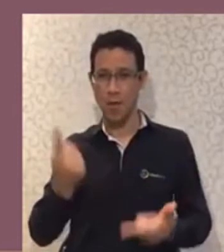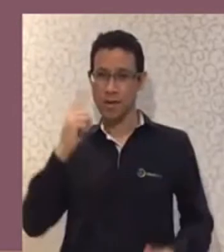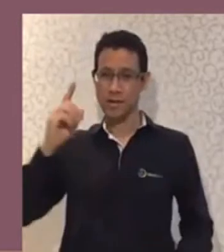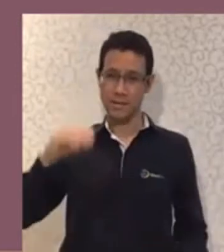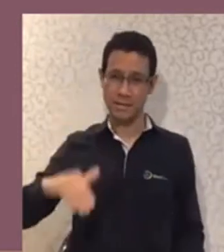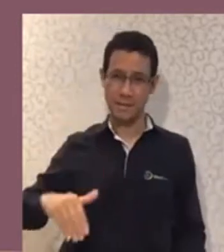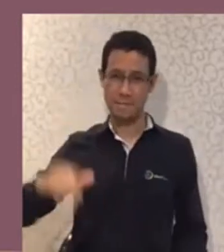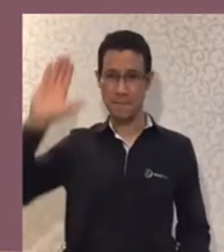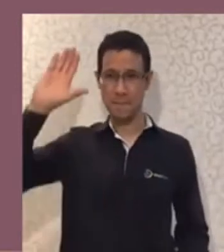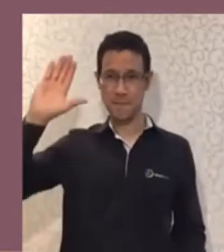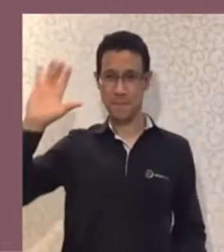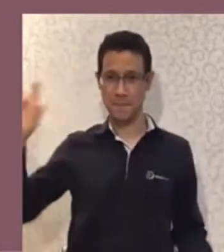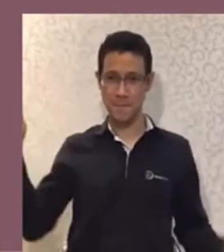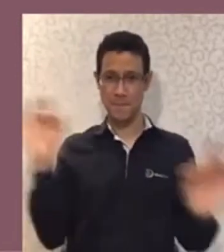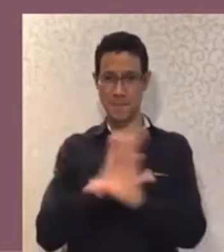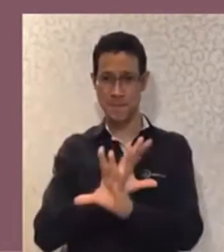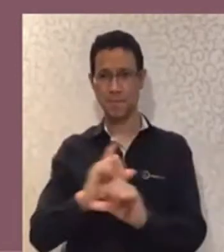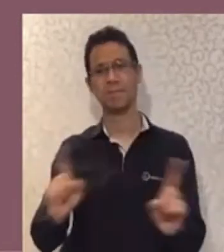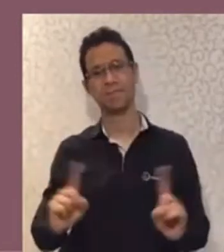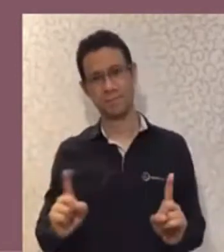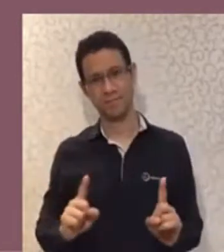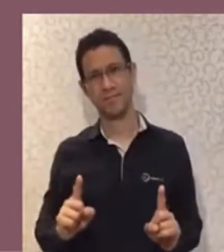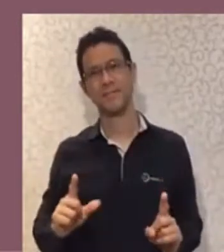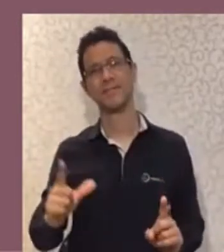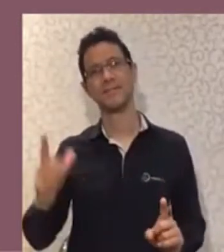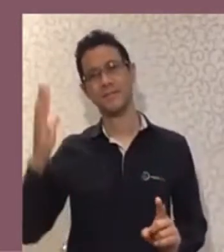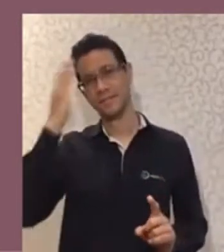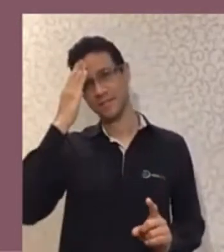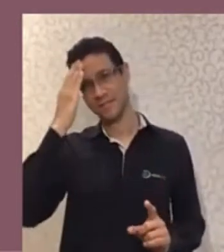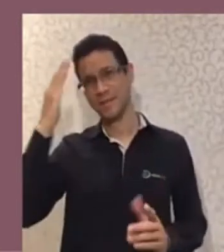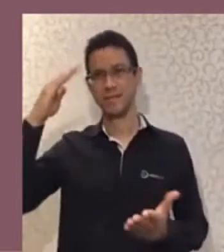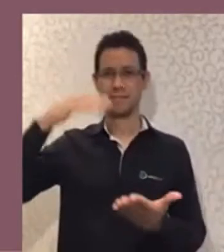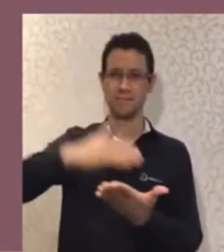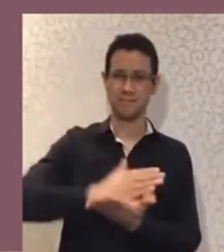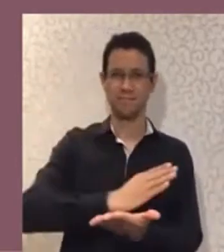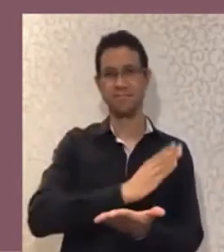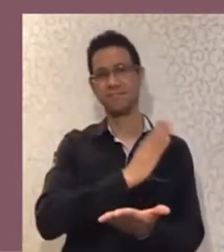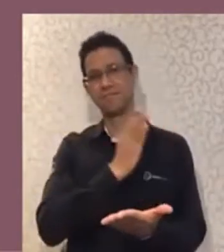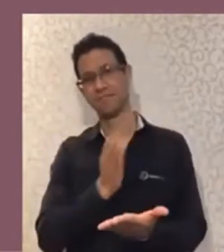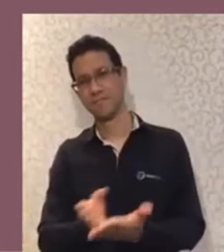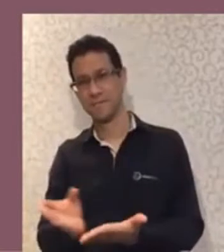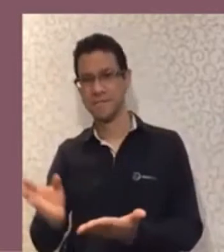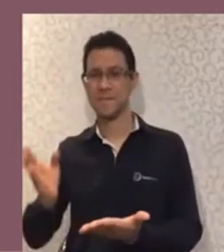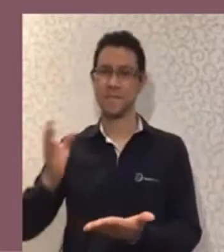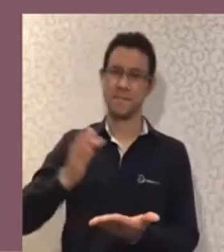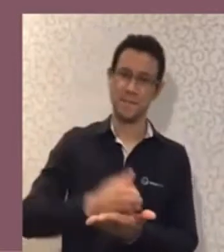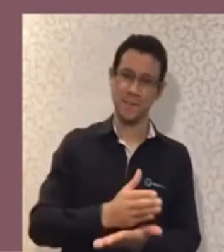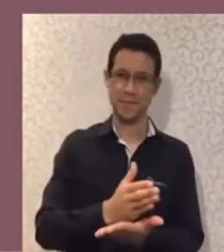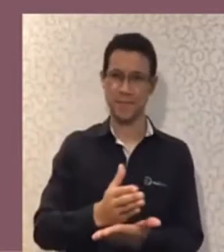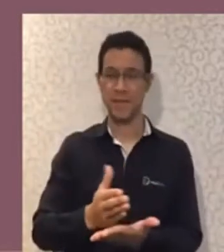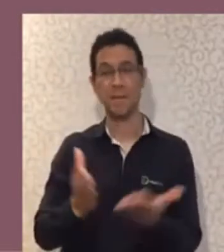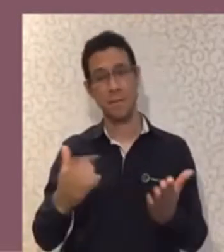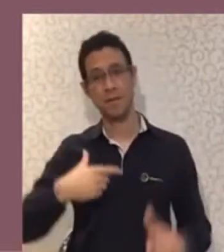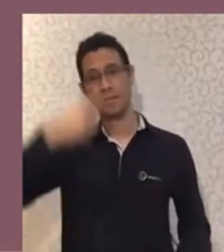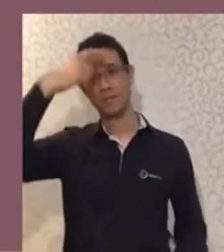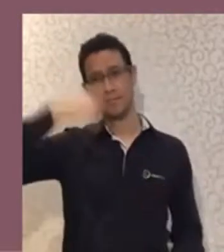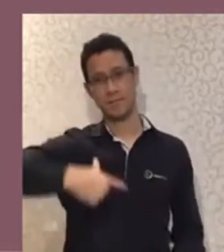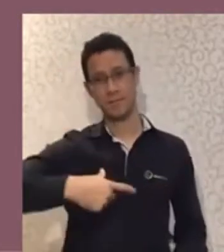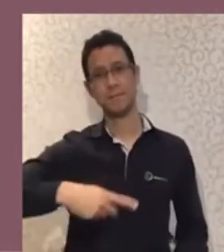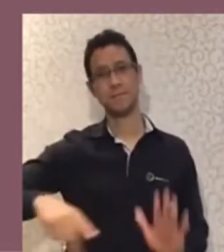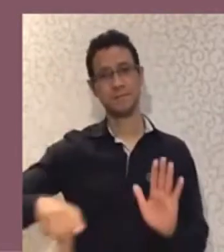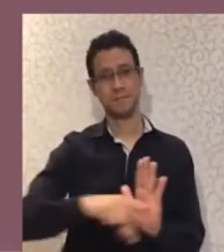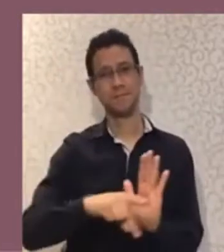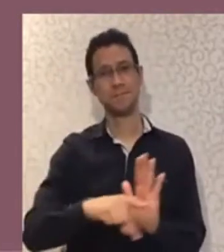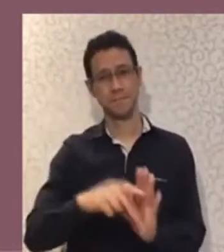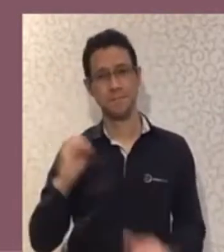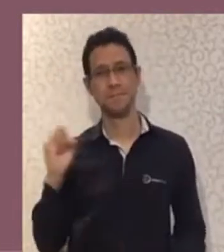escorregar, a gente vai ser preconceituoso, mas a gente tem um papel que recebe